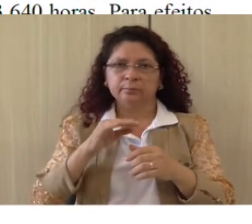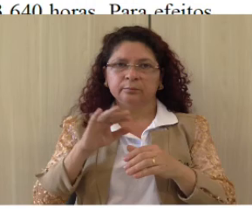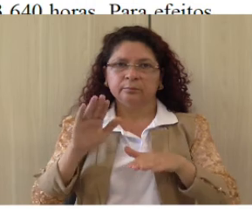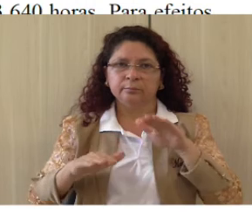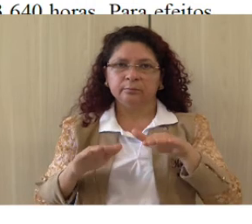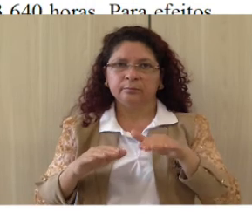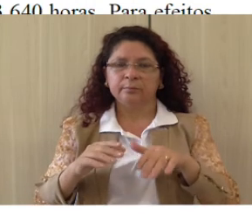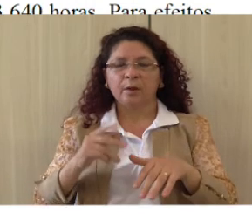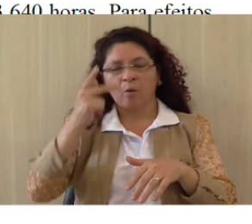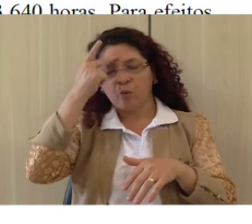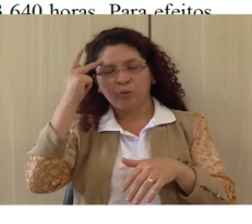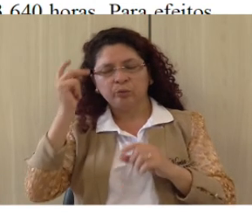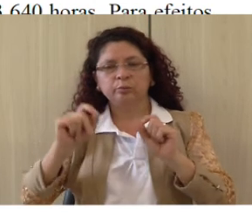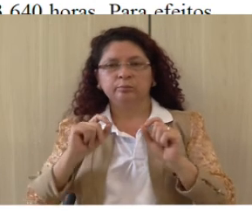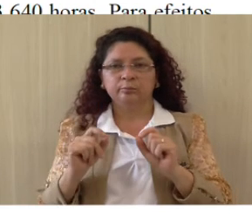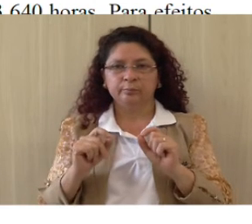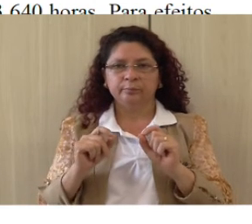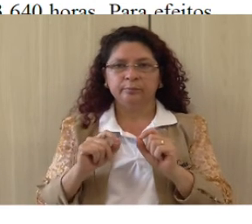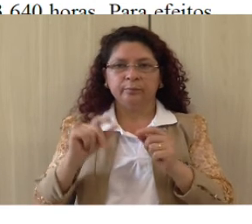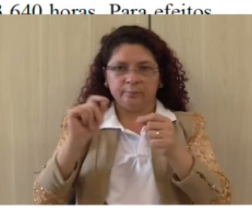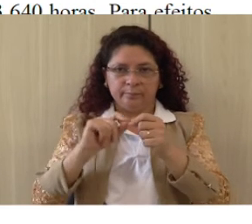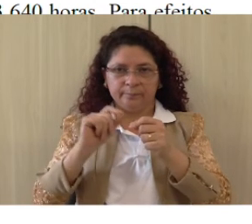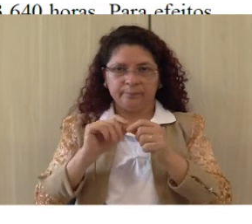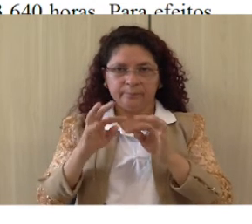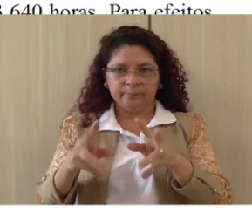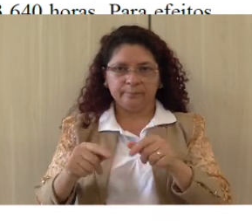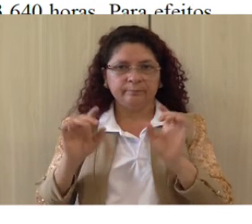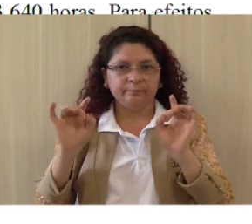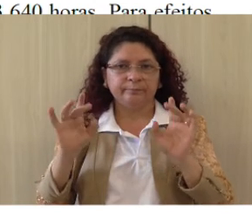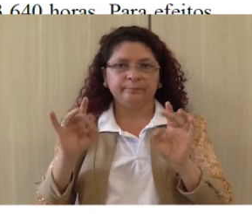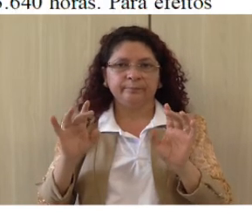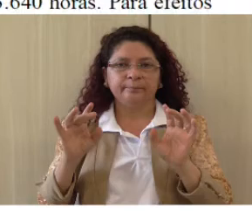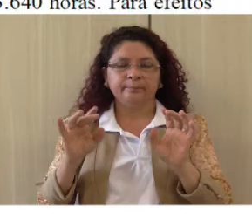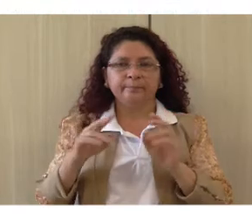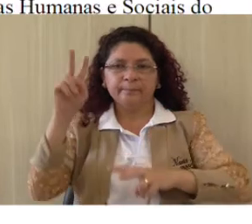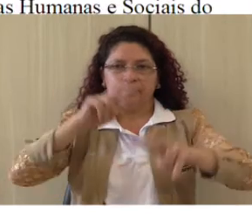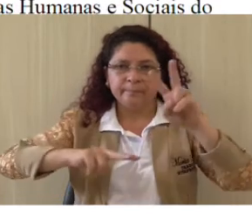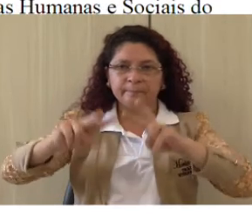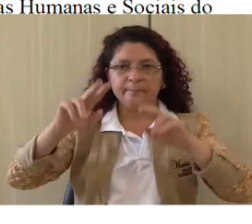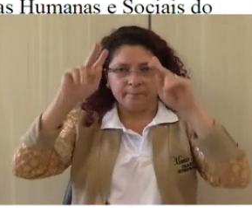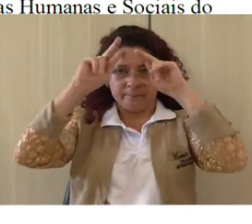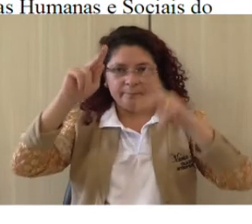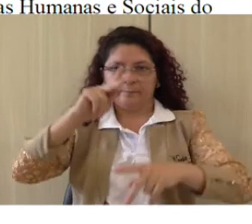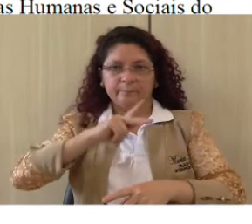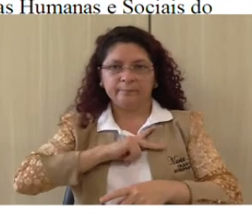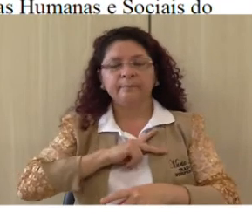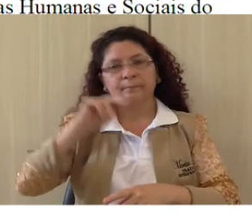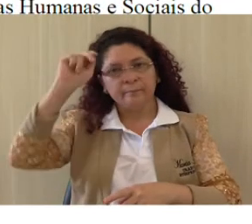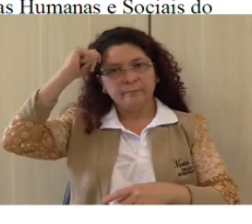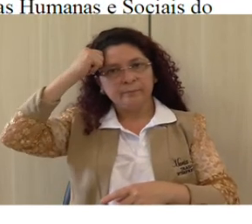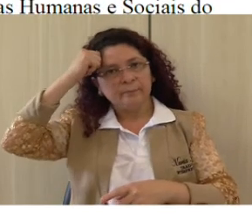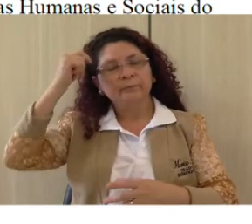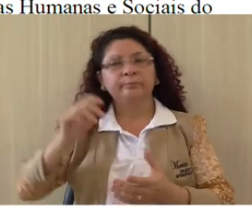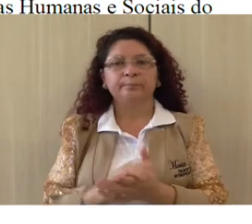complementar à autodeclaração, a ser realizado por comissão especial de verificação de autodeclaração